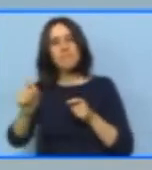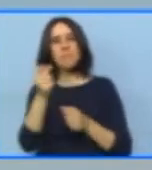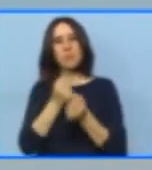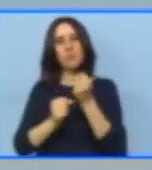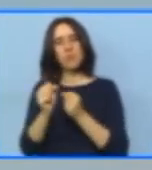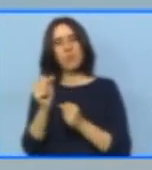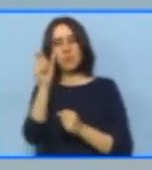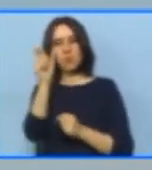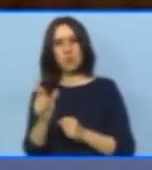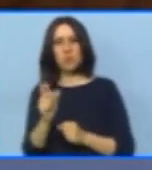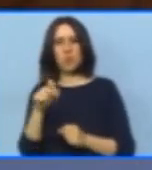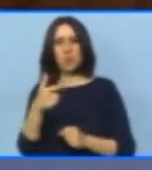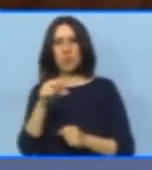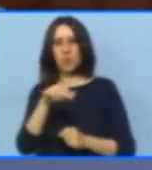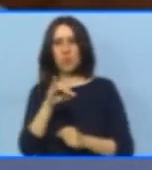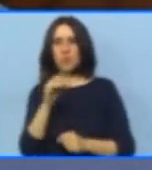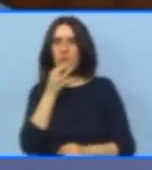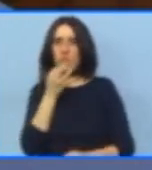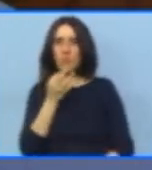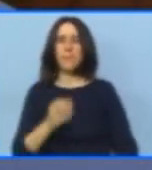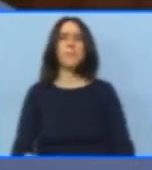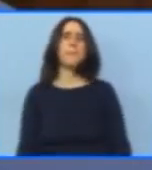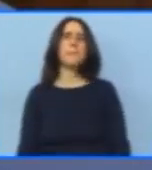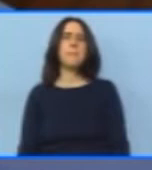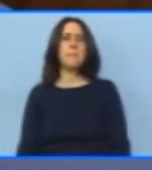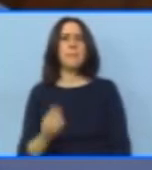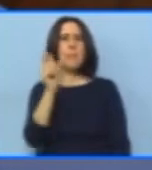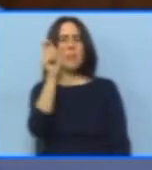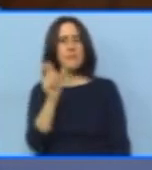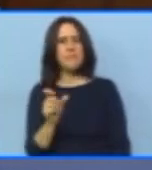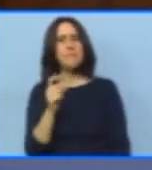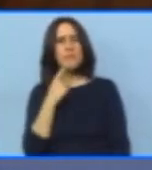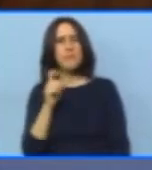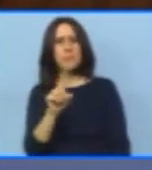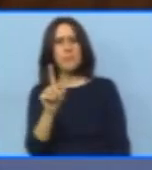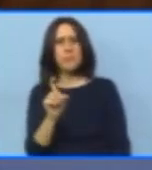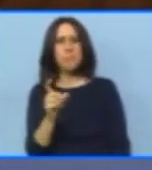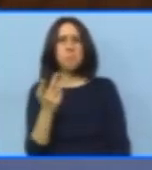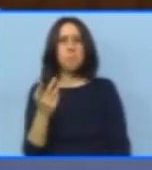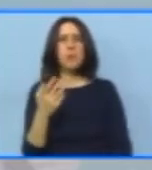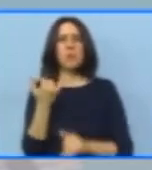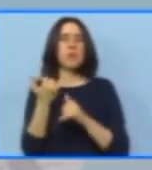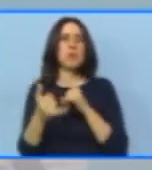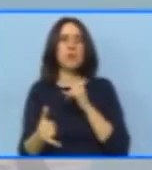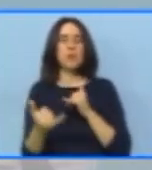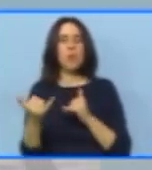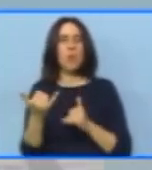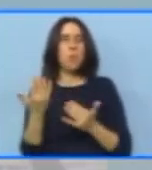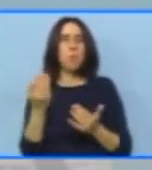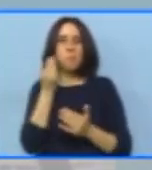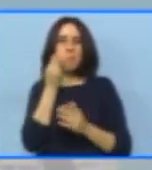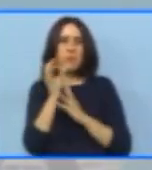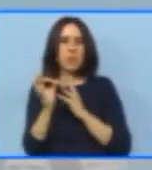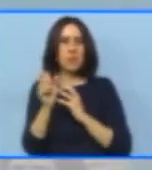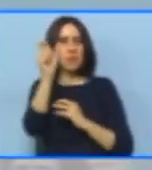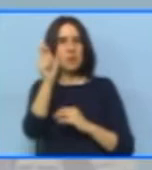falava. Joaquim, eu vou fazer uma pergunta. Há, de alguma forma, o risco ou característica deste Papa,